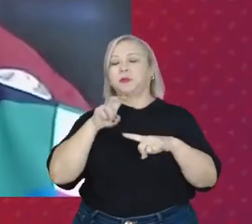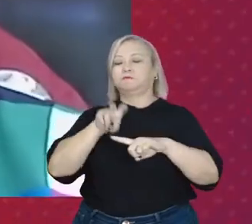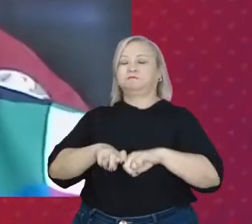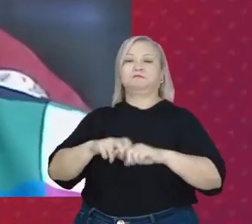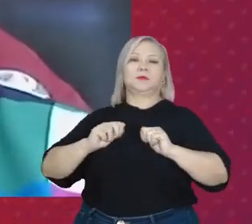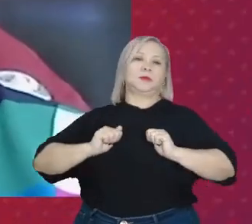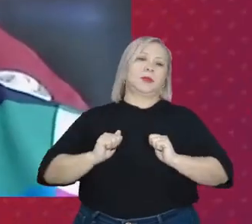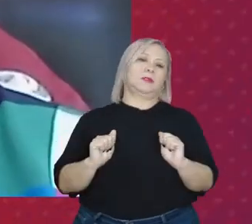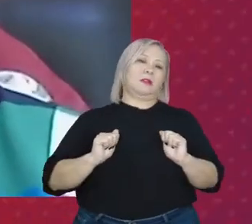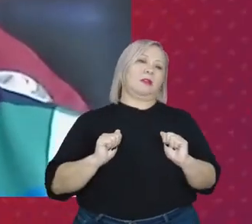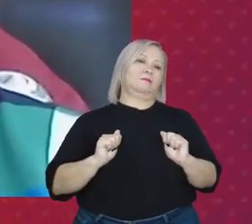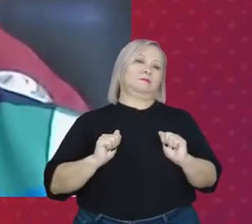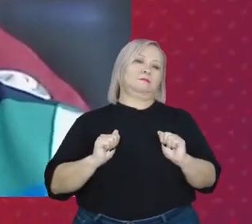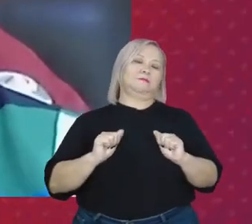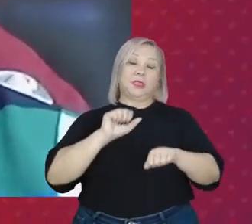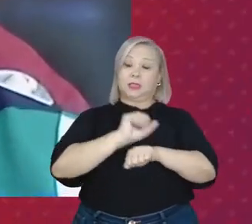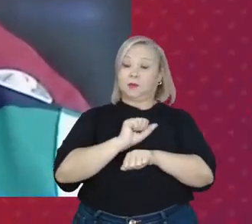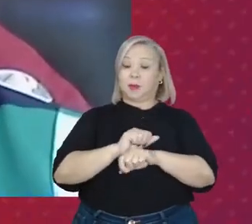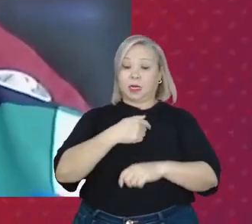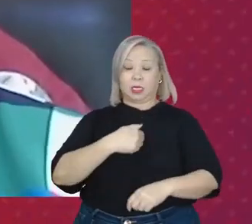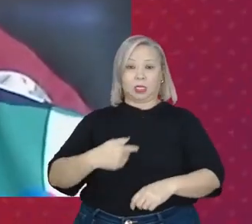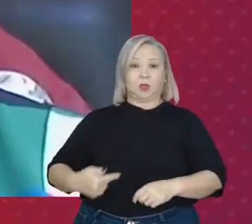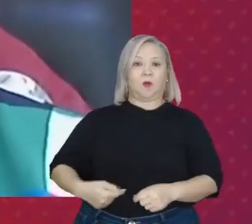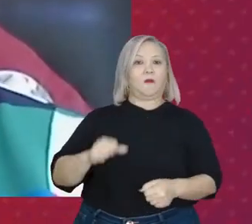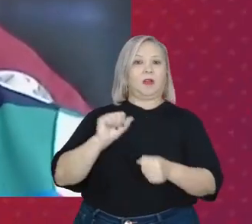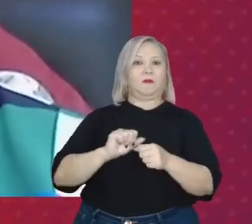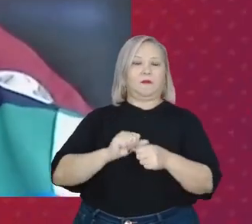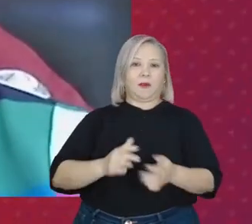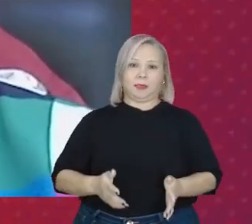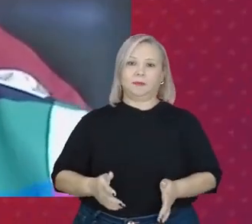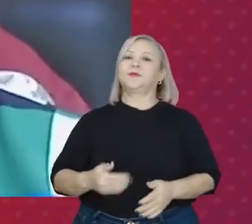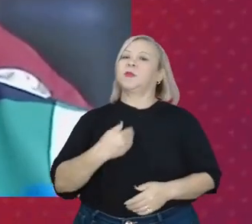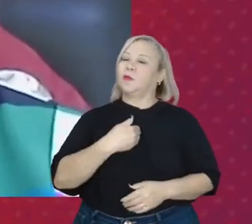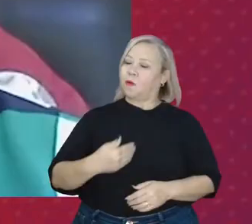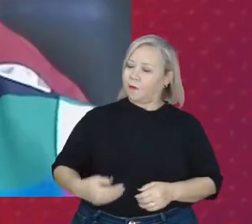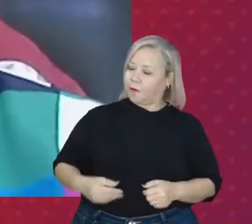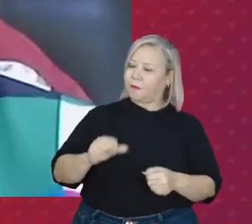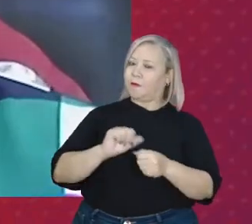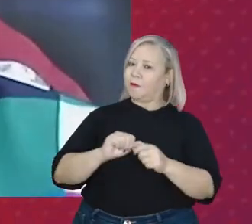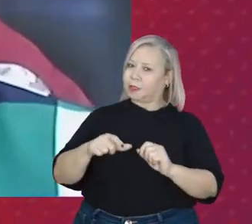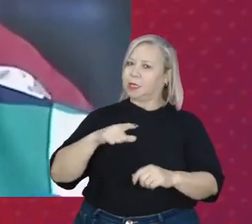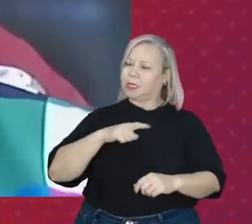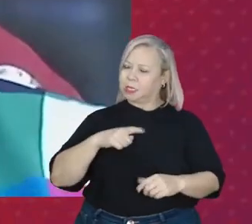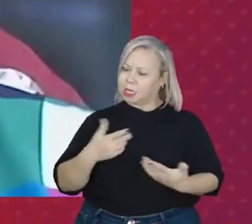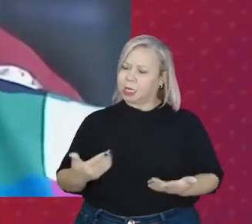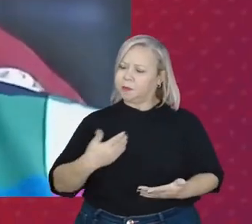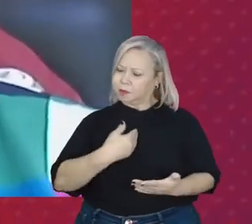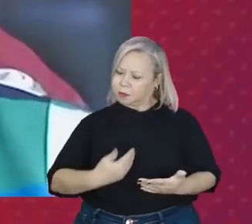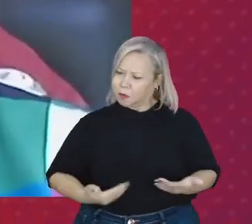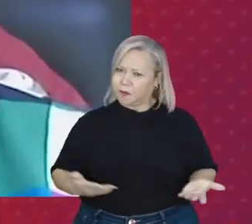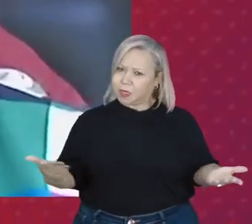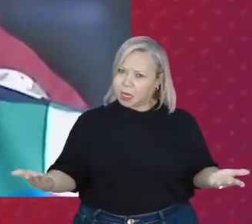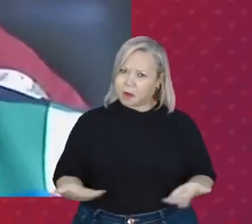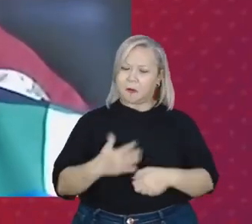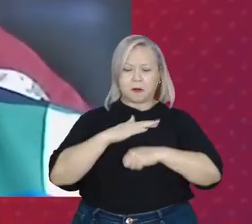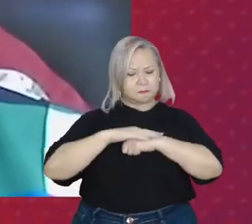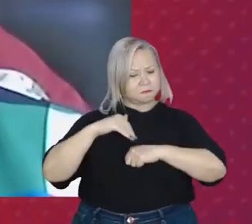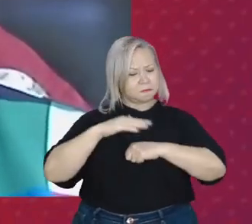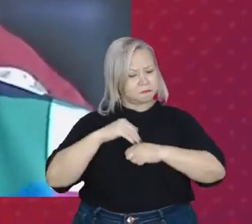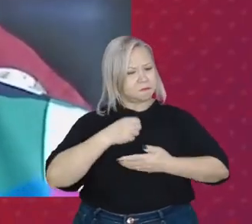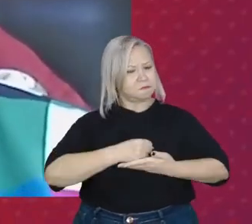esperando que o governo faça. O governo vai fazer. Nesse momento, temos um governo solidário a todas as nossas